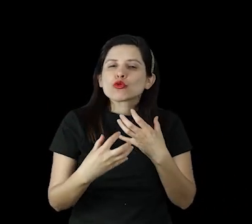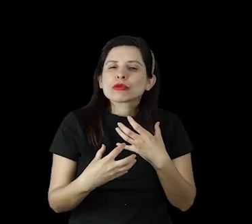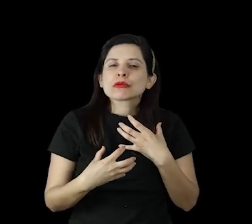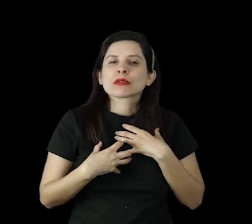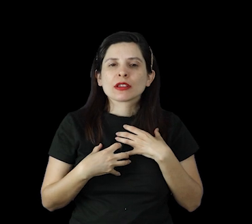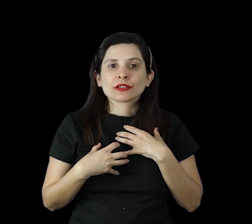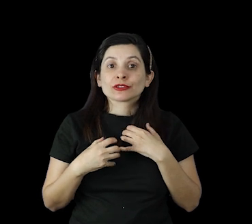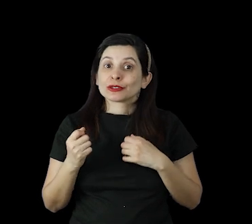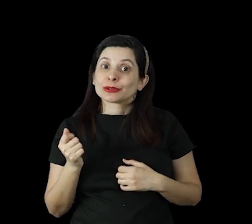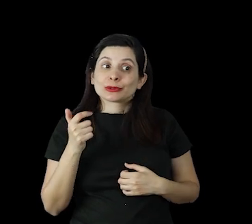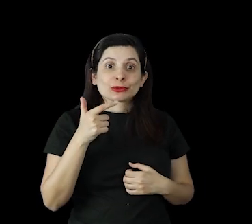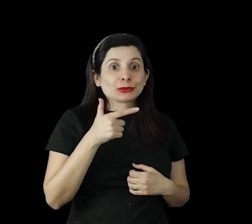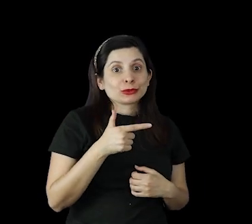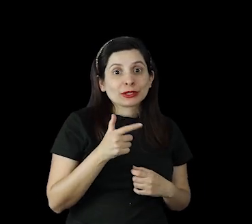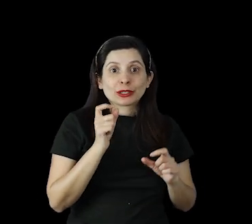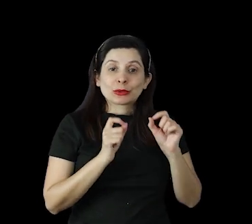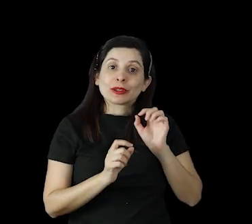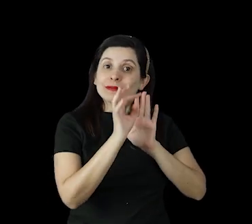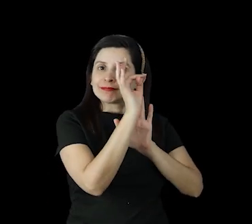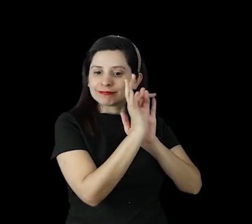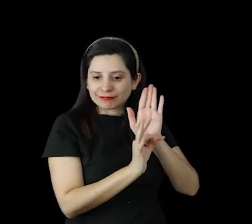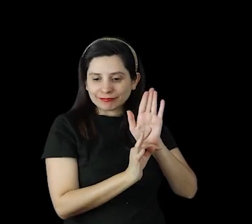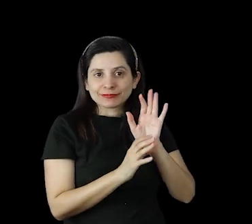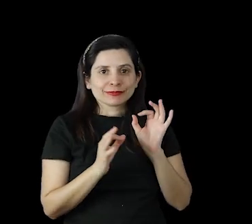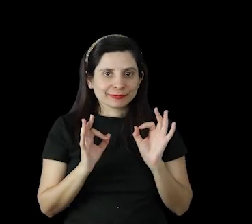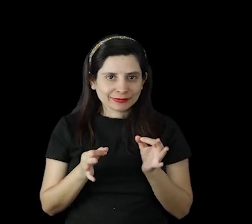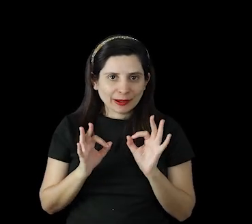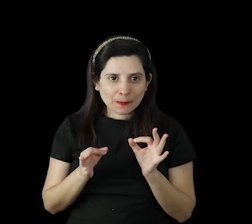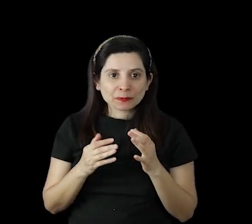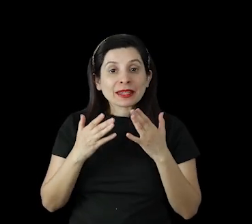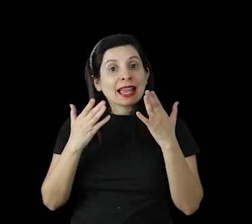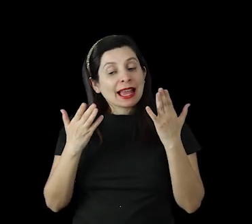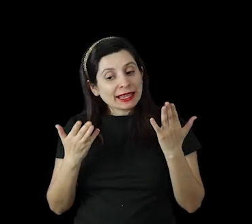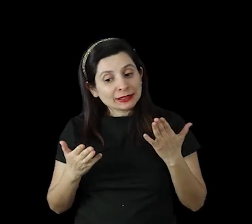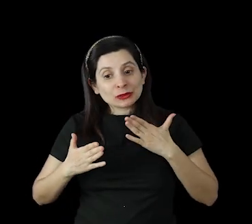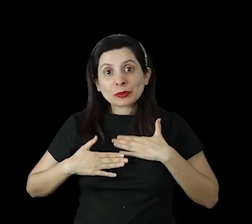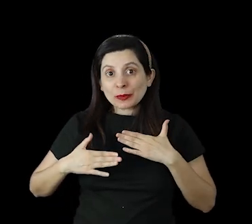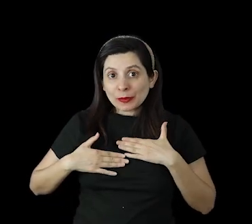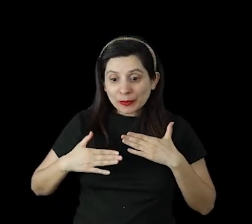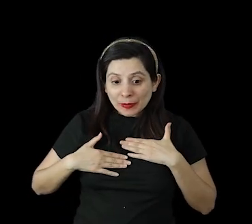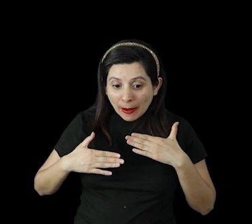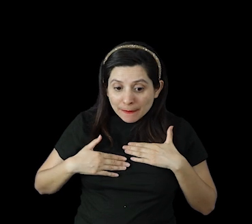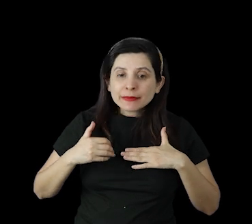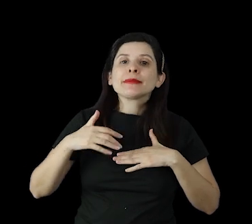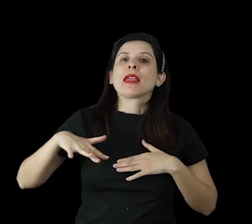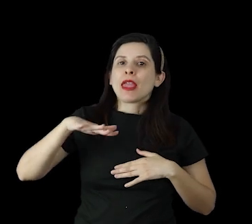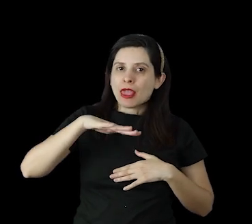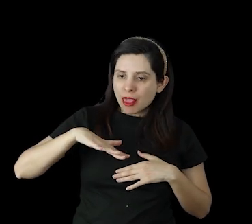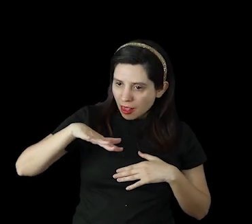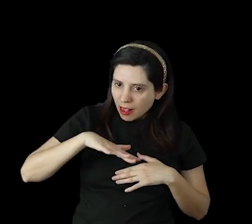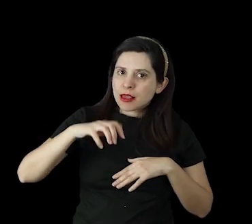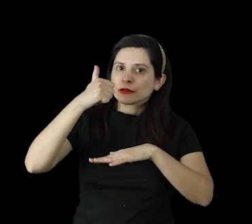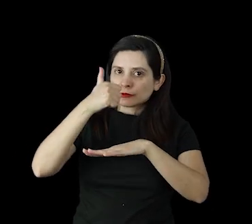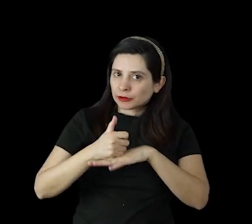enquadrado, do que uma questão de roteiro, né? E aí isso para mim já passa muito pela direção e